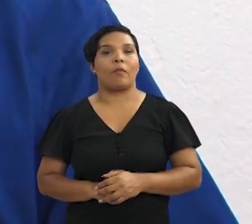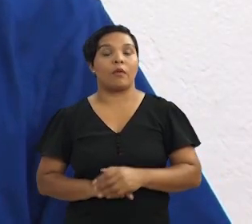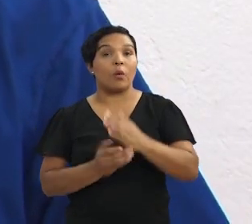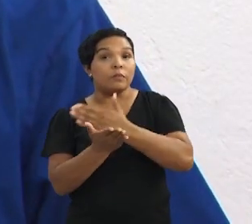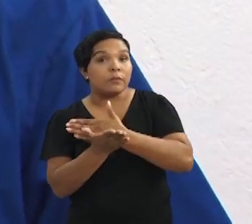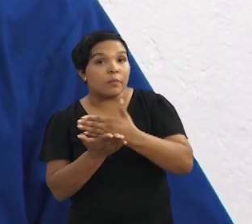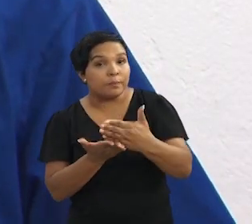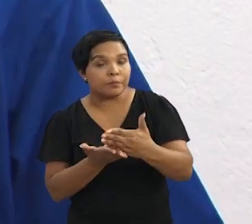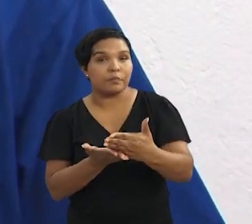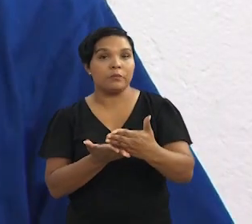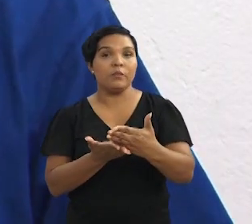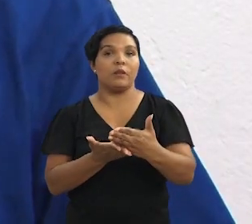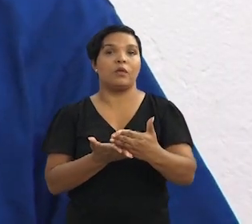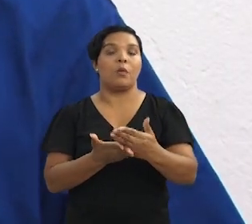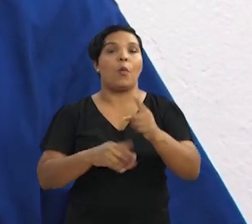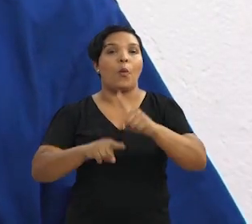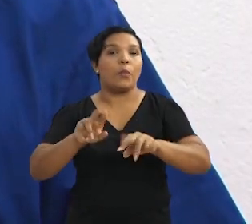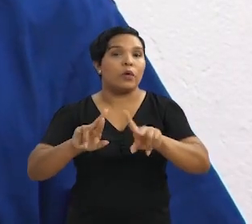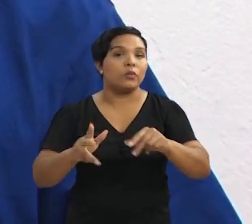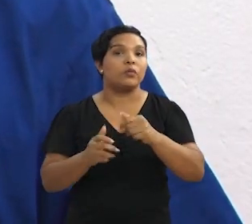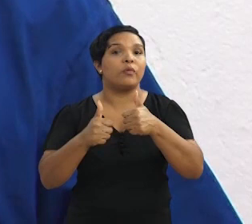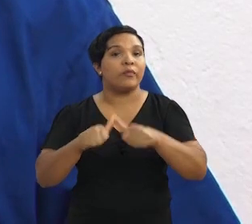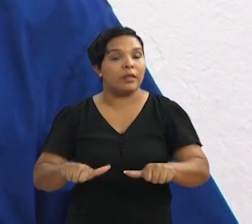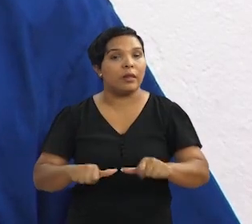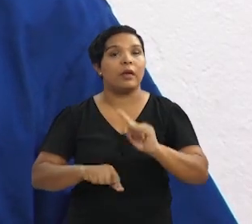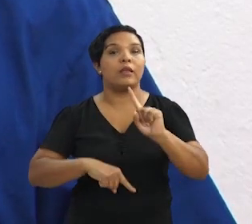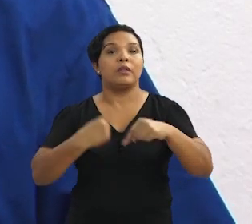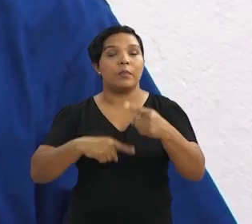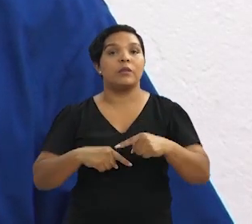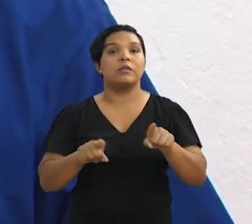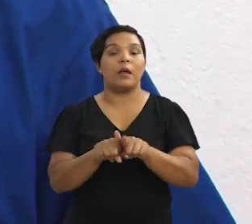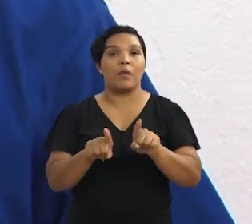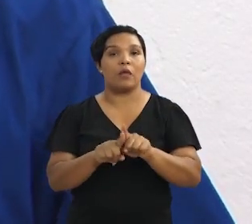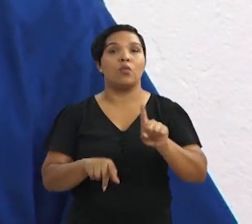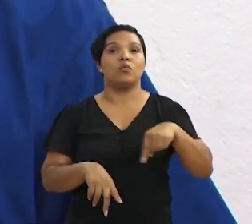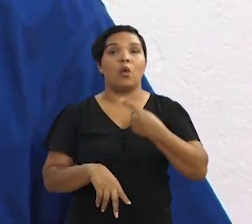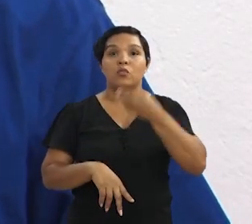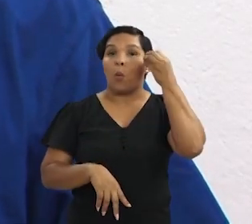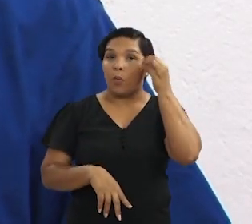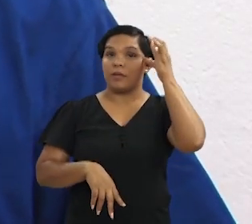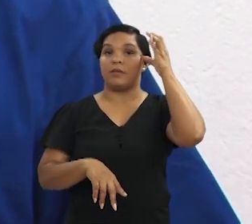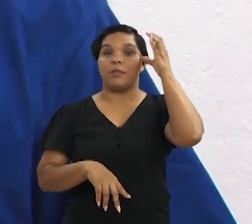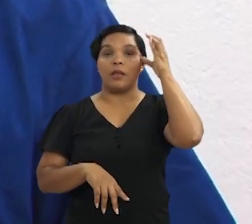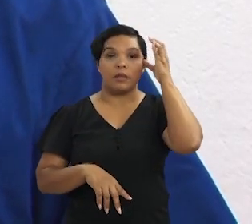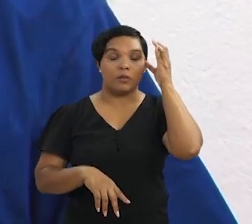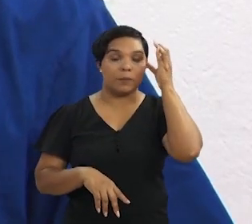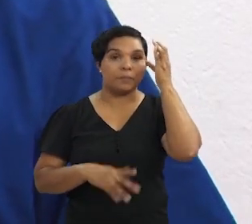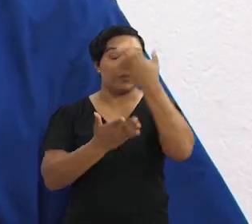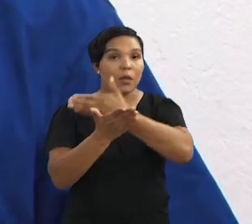como o produto fica, inicialmente, claro, acho que como ponto principal o nosso conhecimento, né?